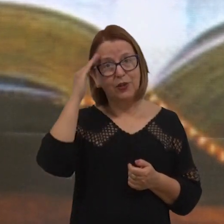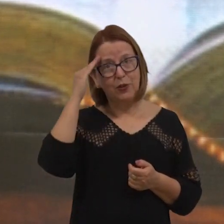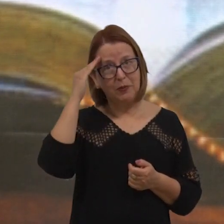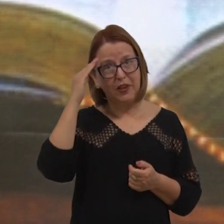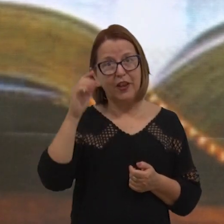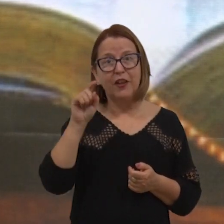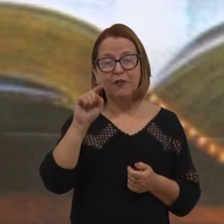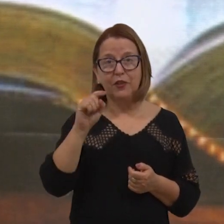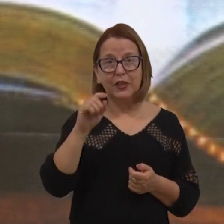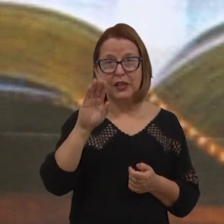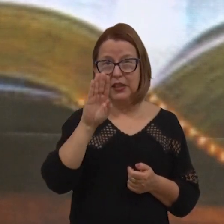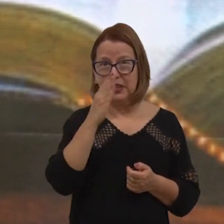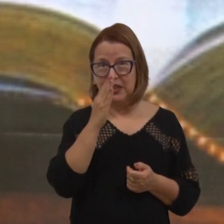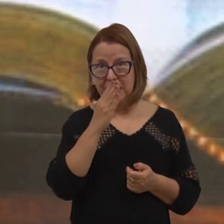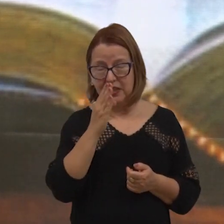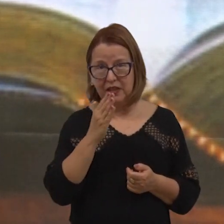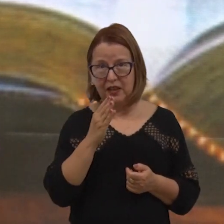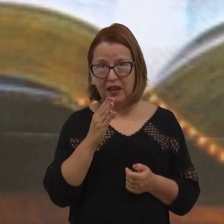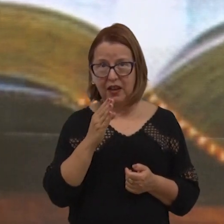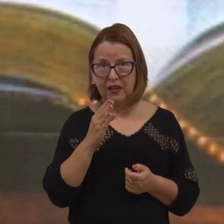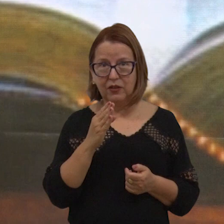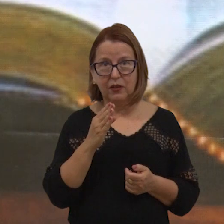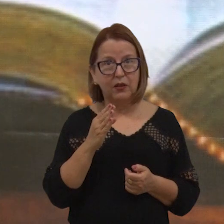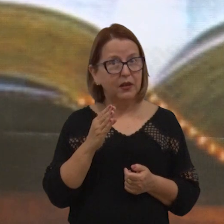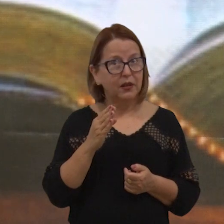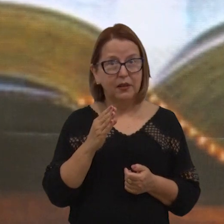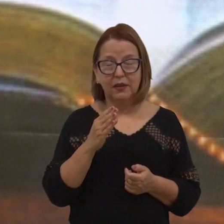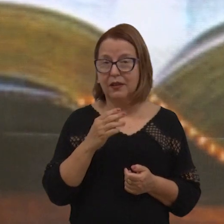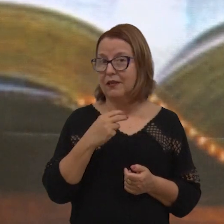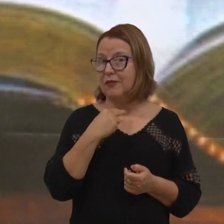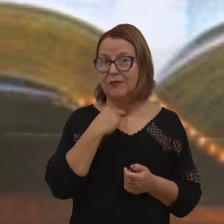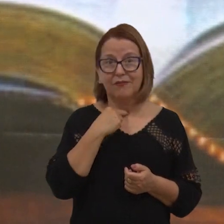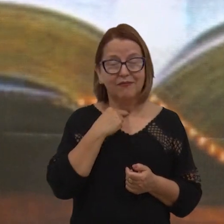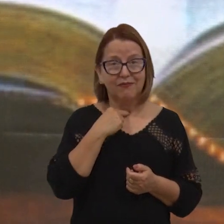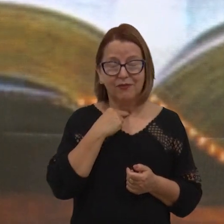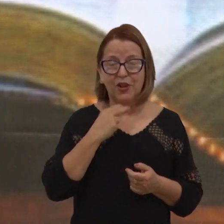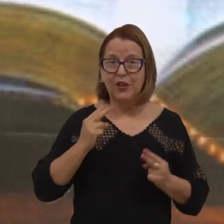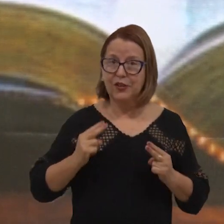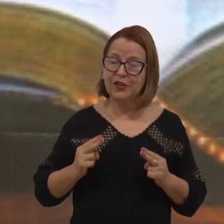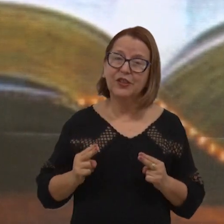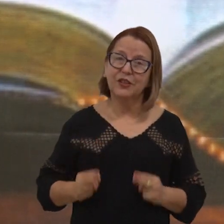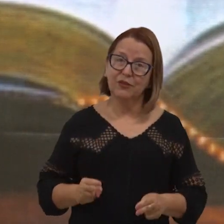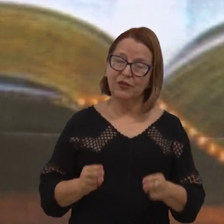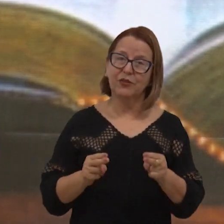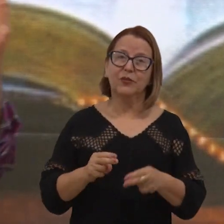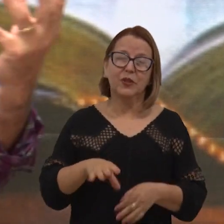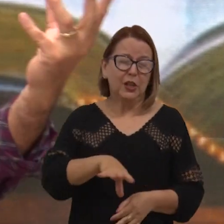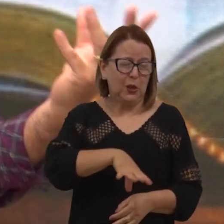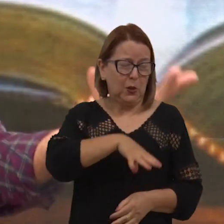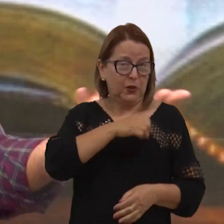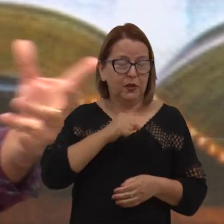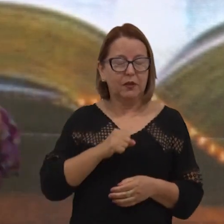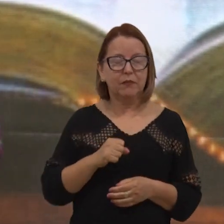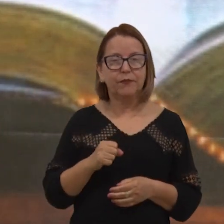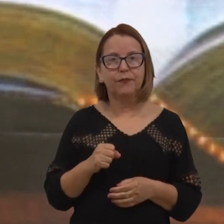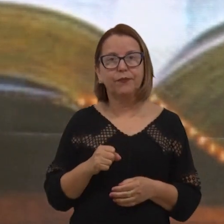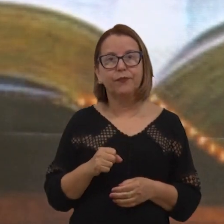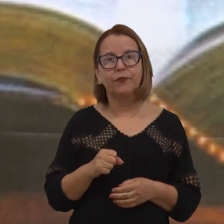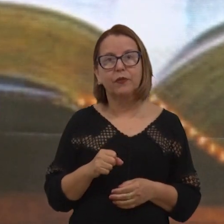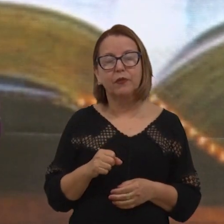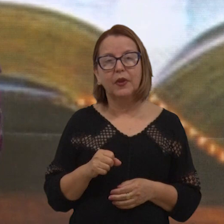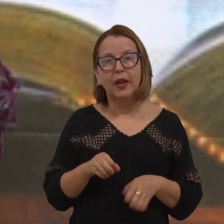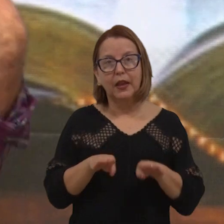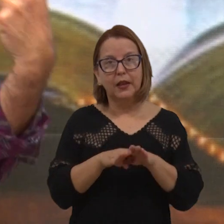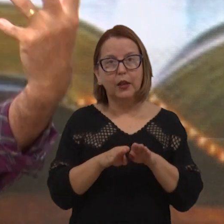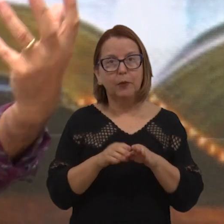vai ficar ali agora odiando essa pessoa, sofrendo com isso. Uma moça que estava noiva, que